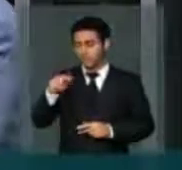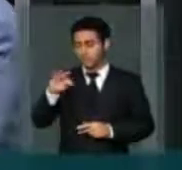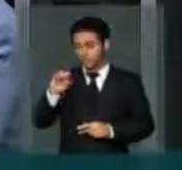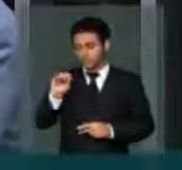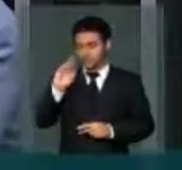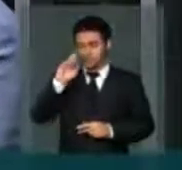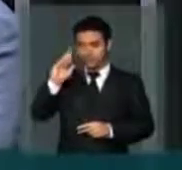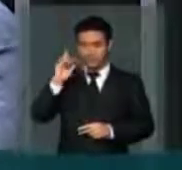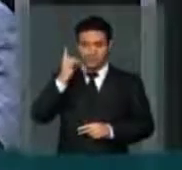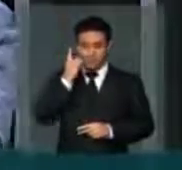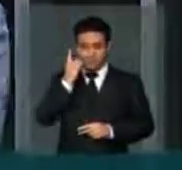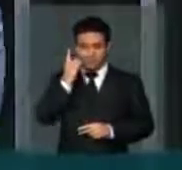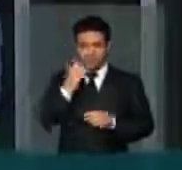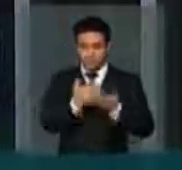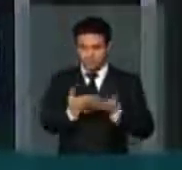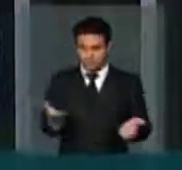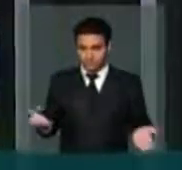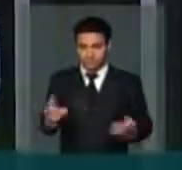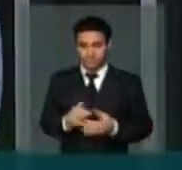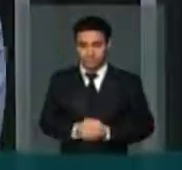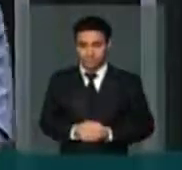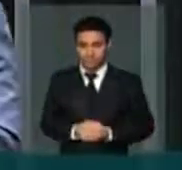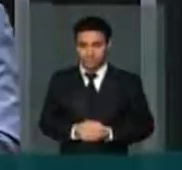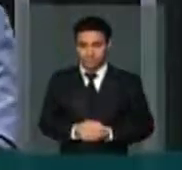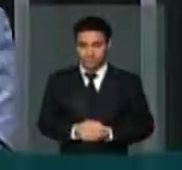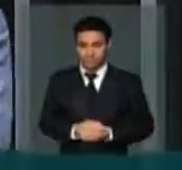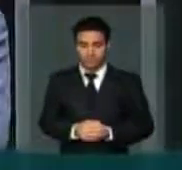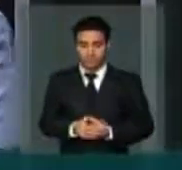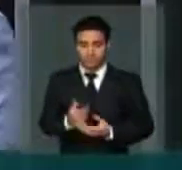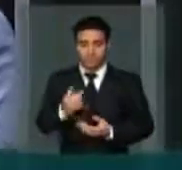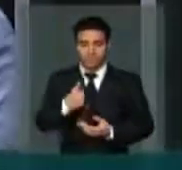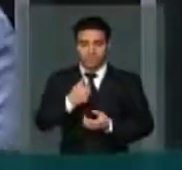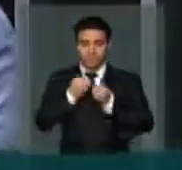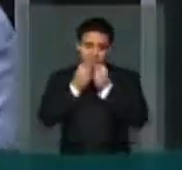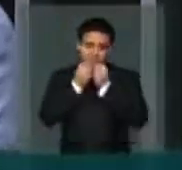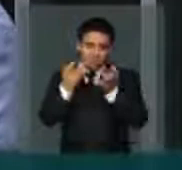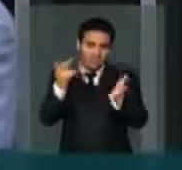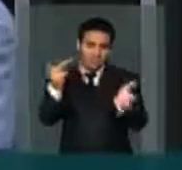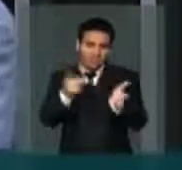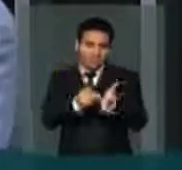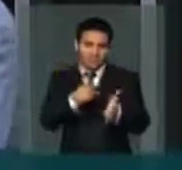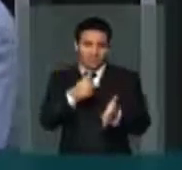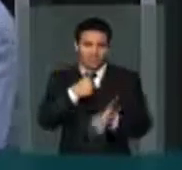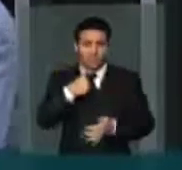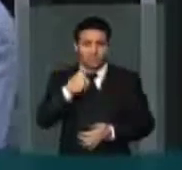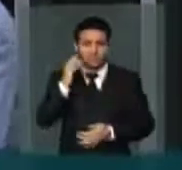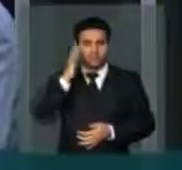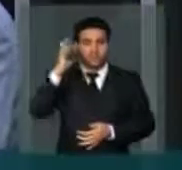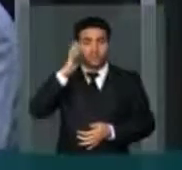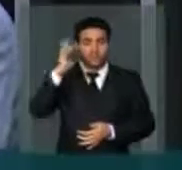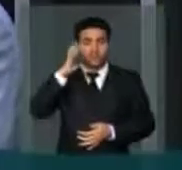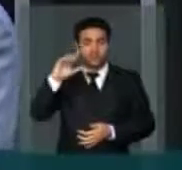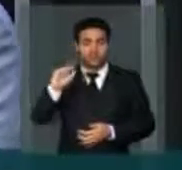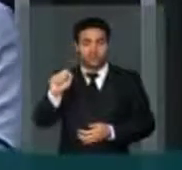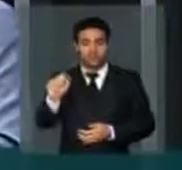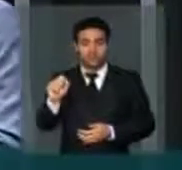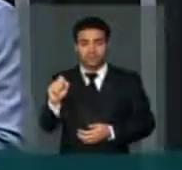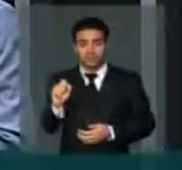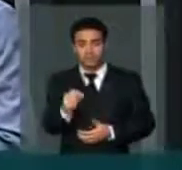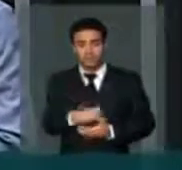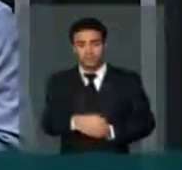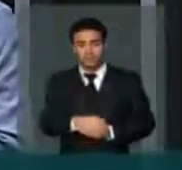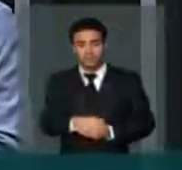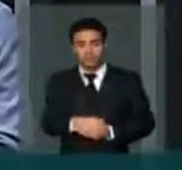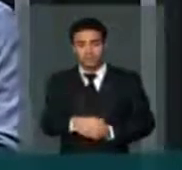senhores deputados e senhoras deputadas. Eu confesso que eu imaginava que já tinha...